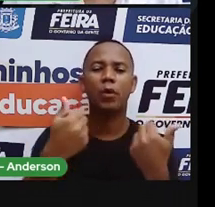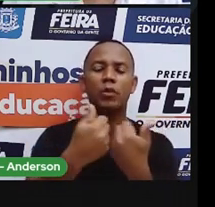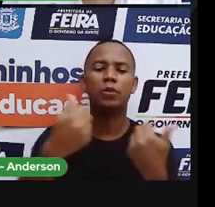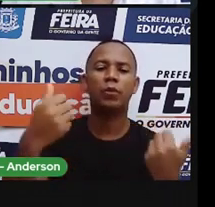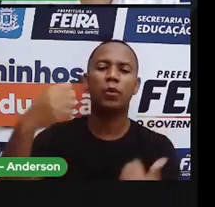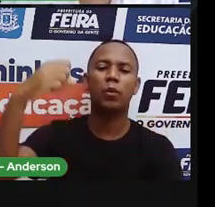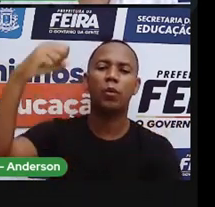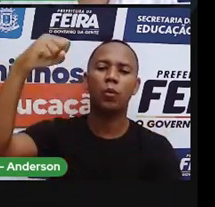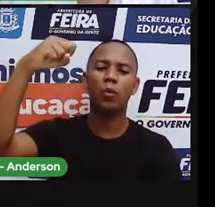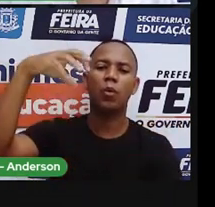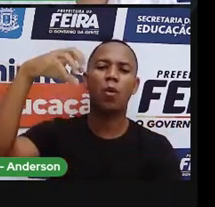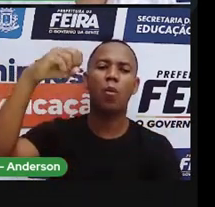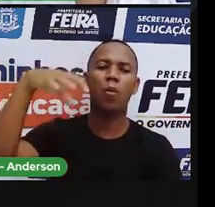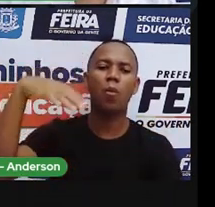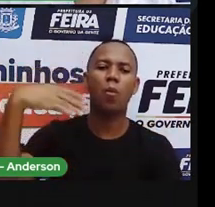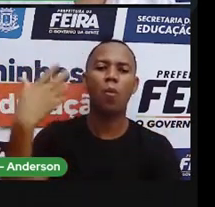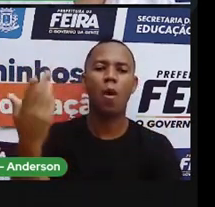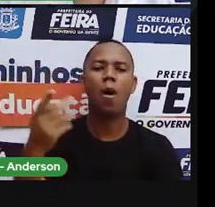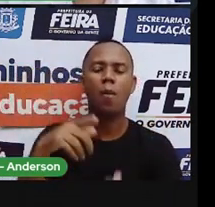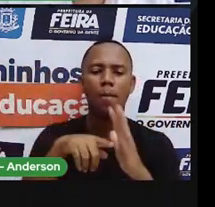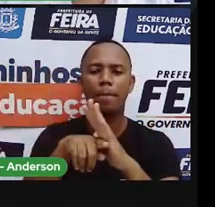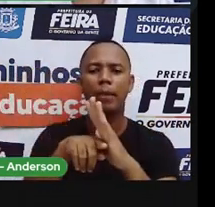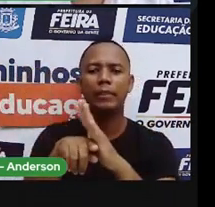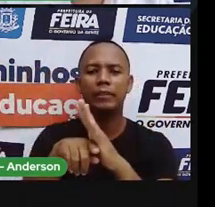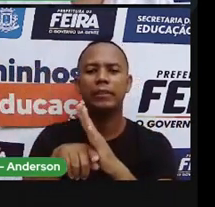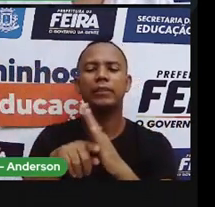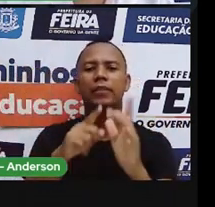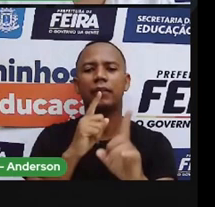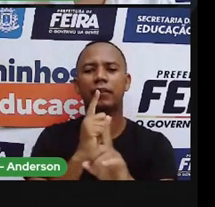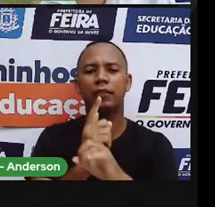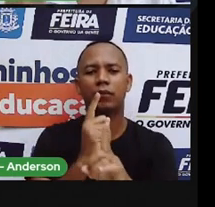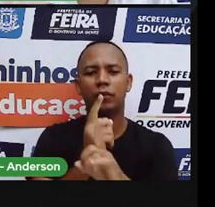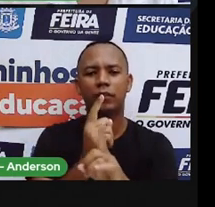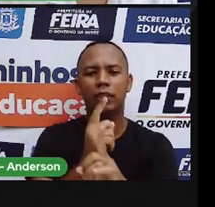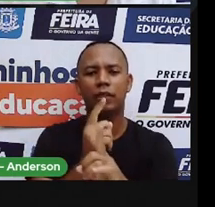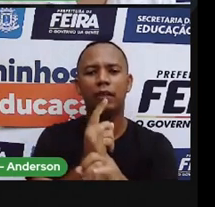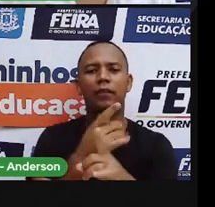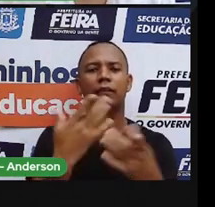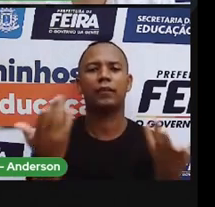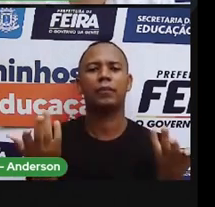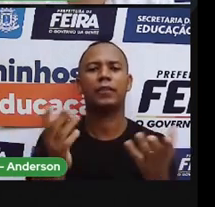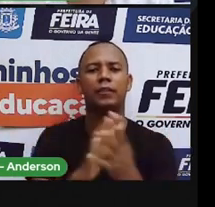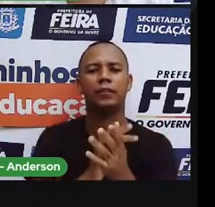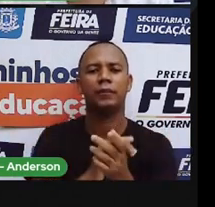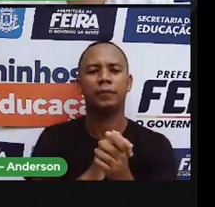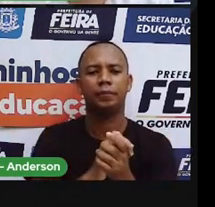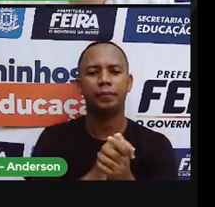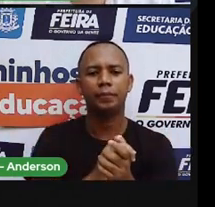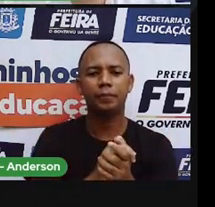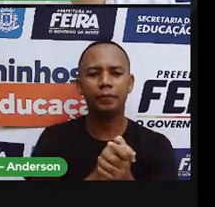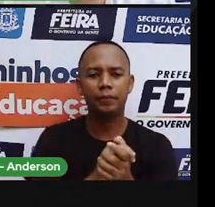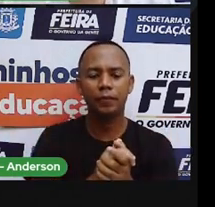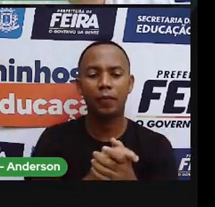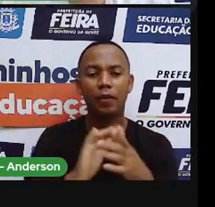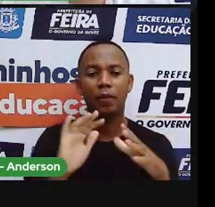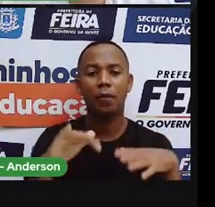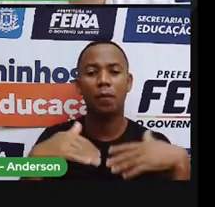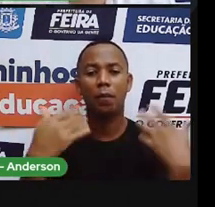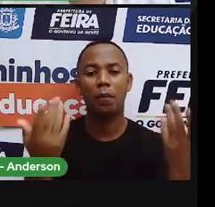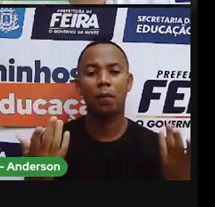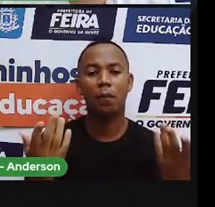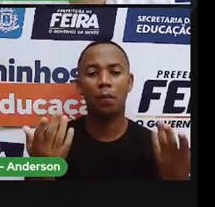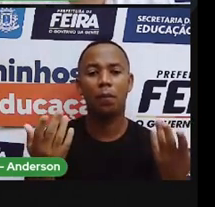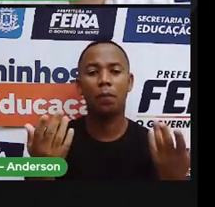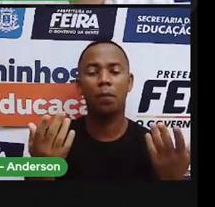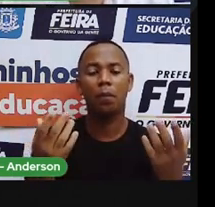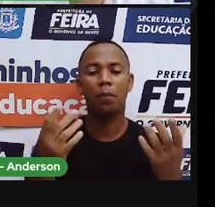uma menos? Pronto, na pesquisa vocês vão descobrir que planeta é esse. Inclusive a Pró dá essa dica aqui para vocês. Qual é o planeta